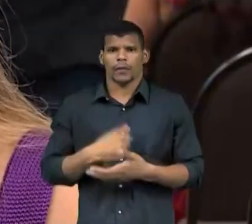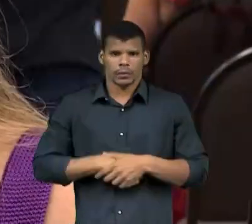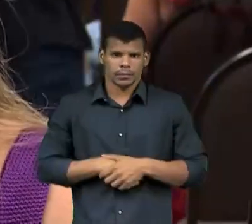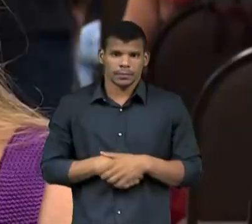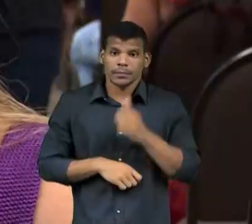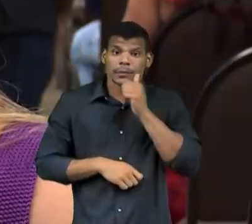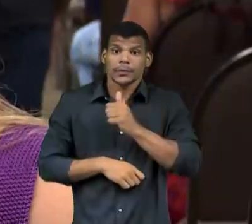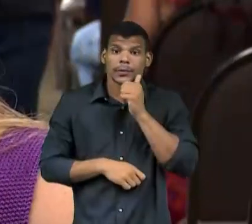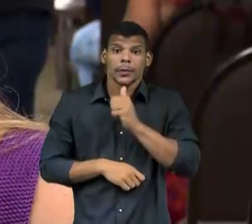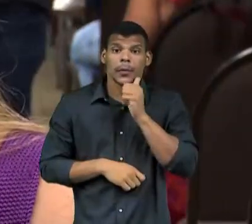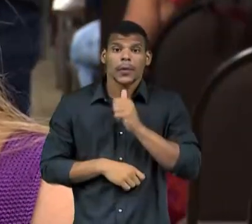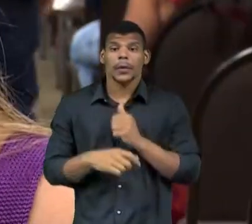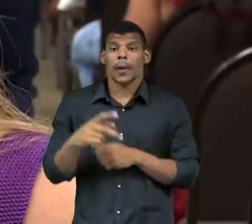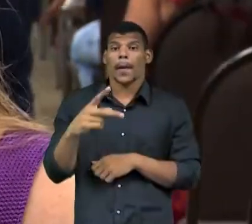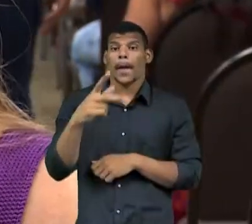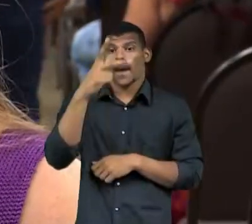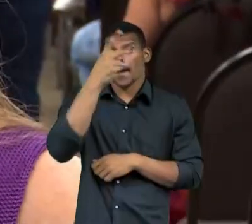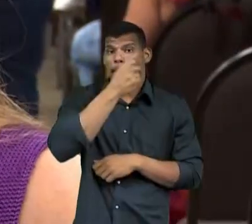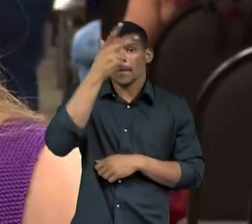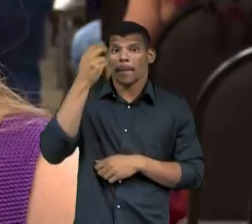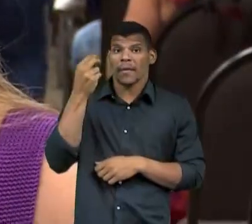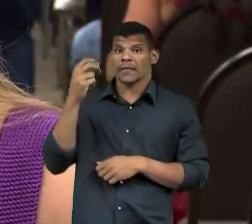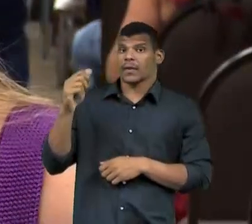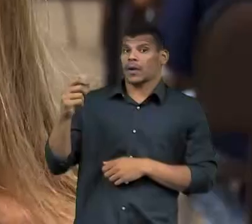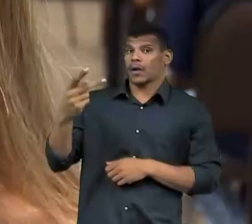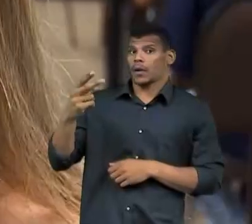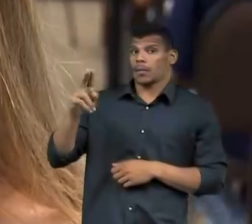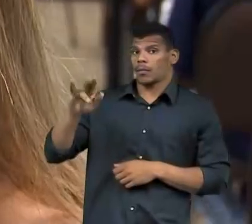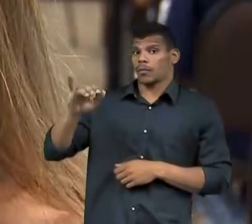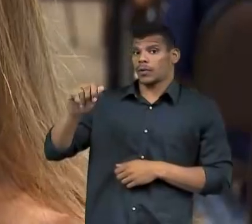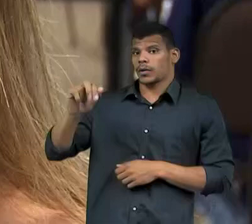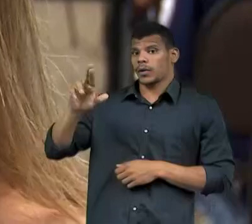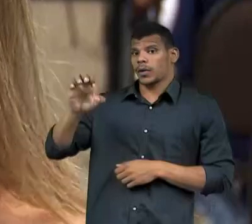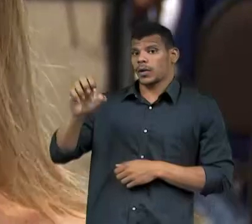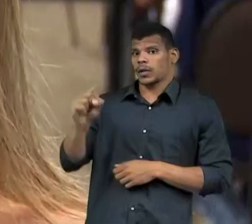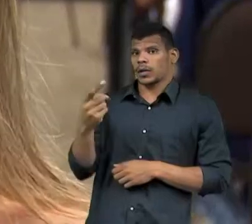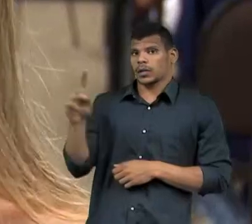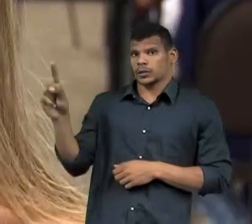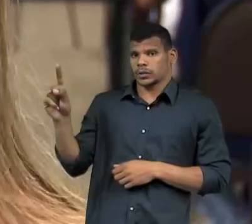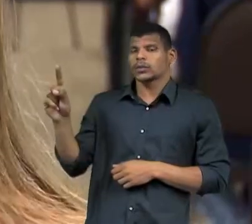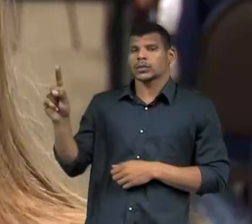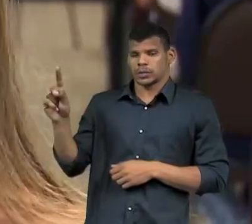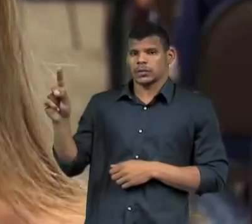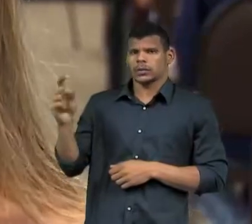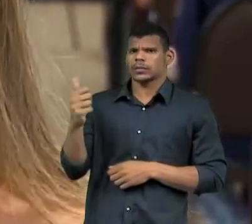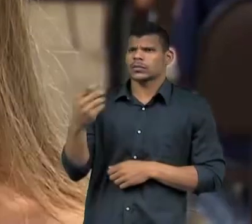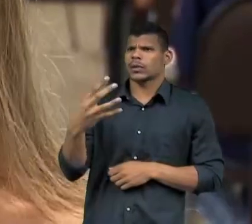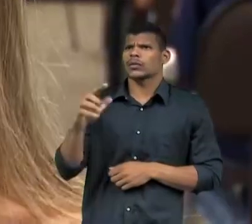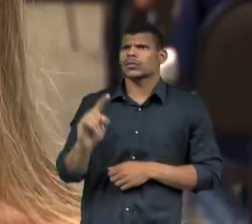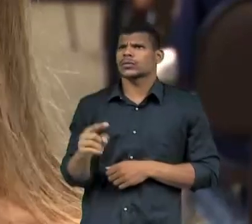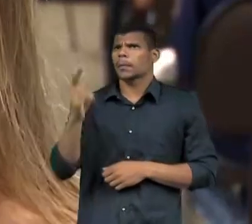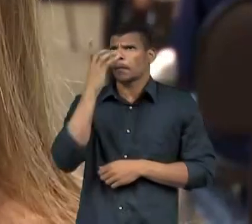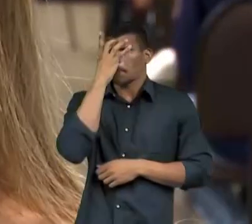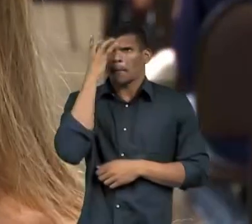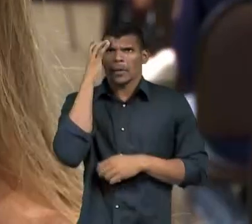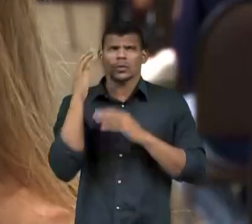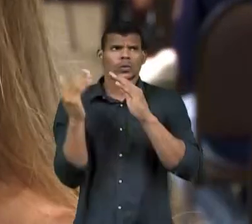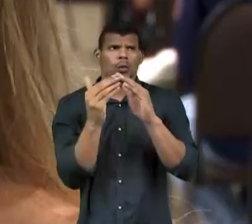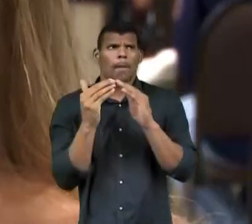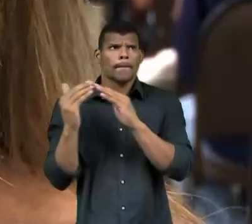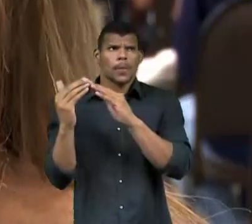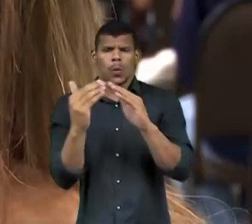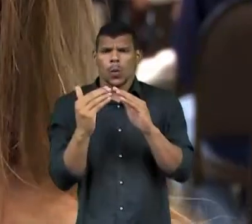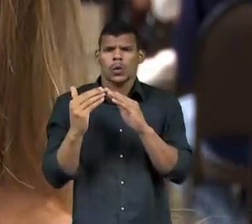Maria, explica que apesar da cidade ser bem pequena, com pouco mais de 14 mil habitantes, já conta